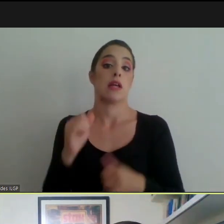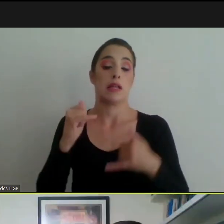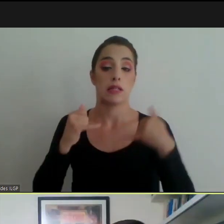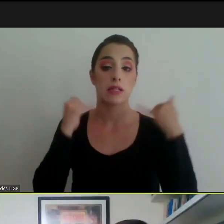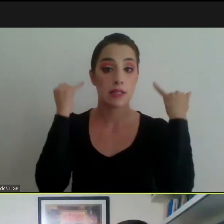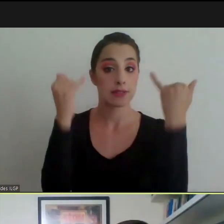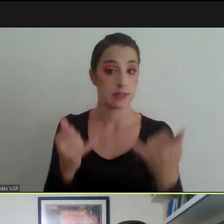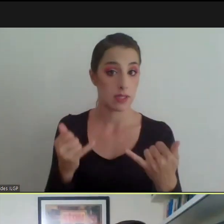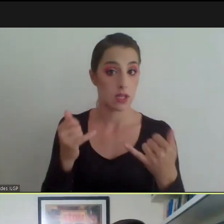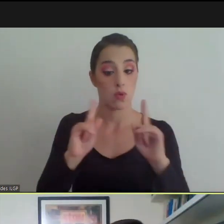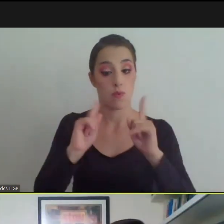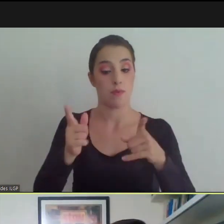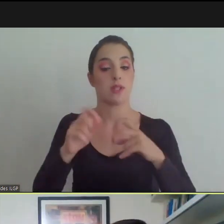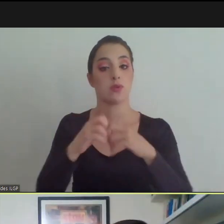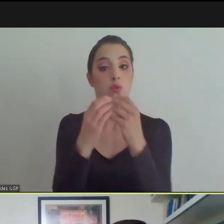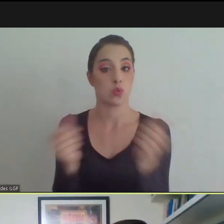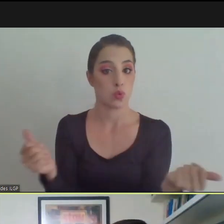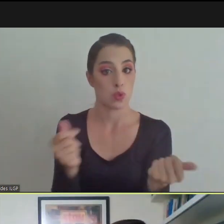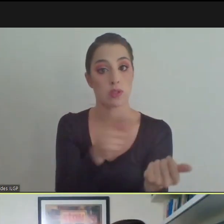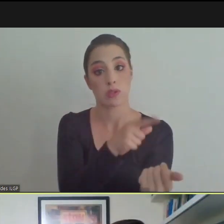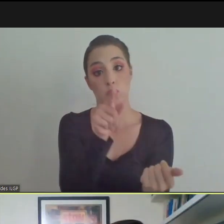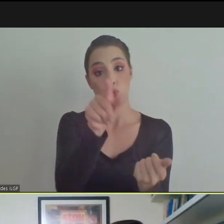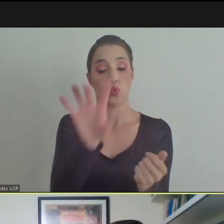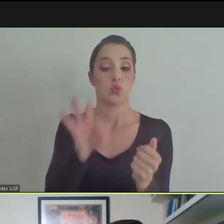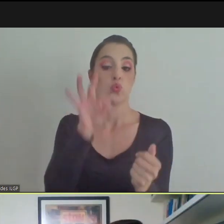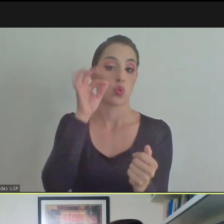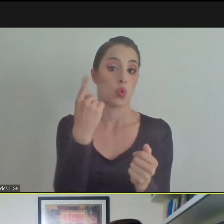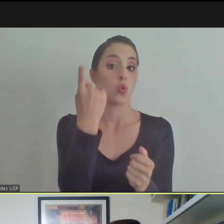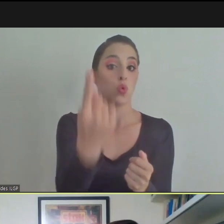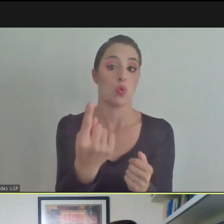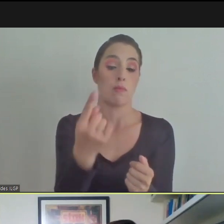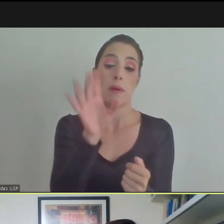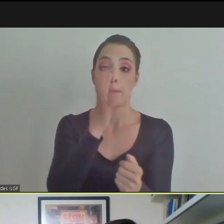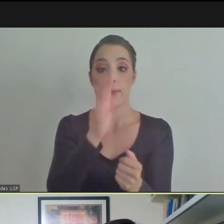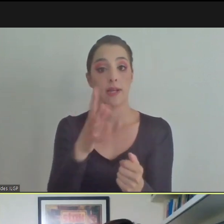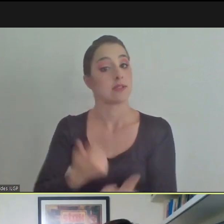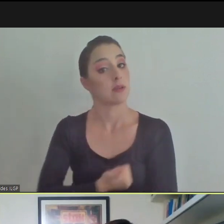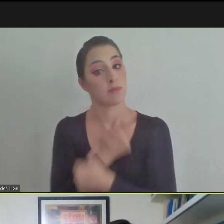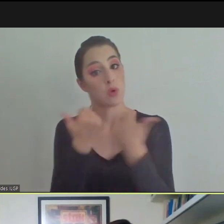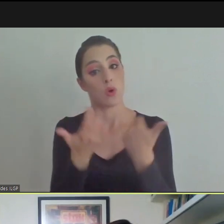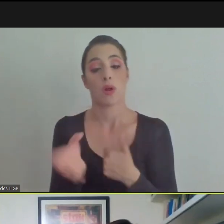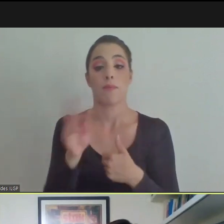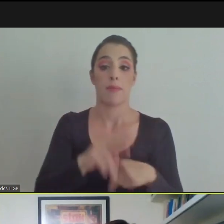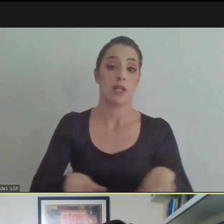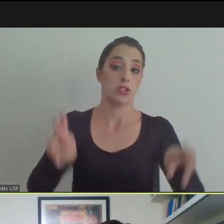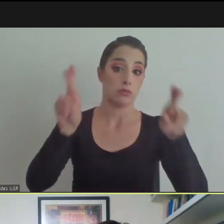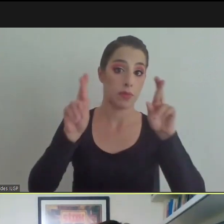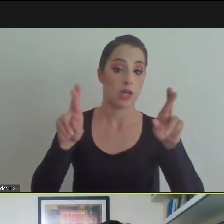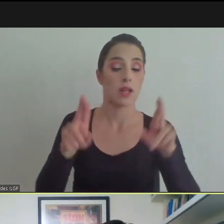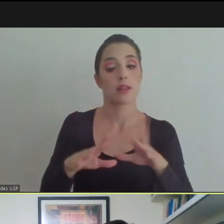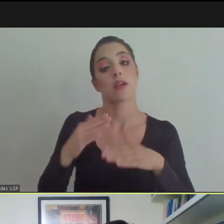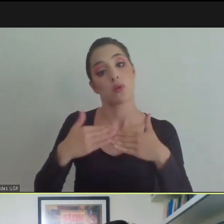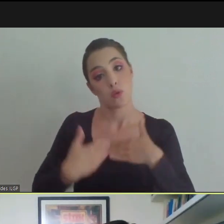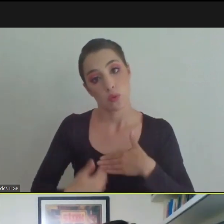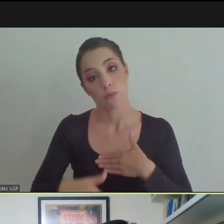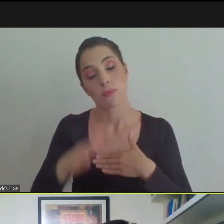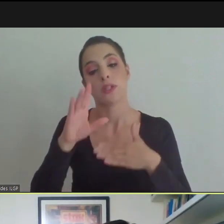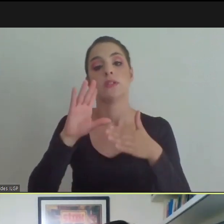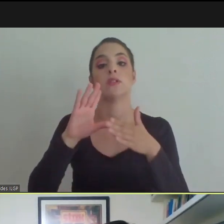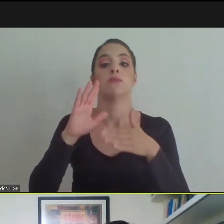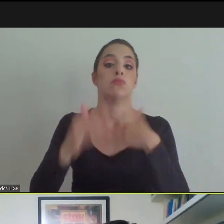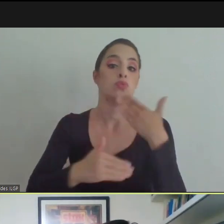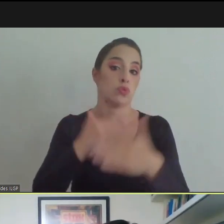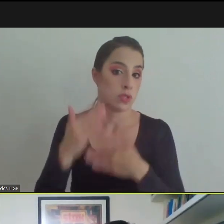de soluções, você escolhe uma que parece ser a mais viável, a mais desejável, e parte para um processo de